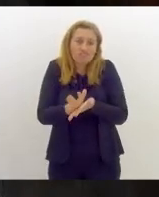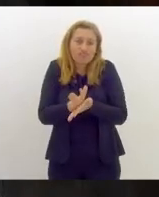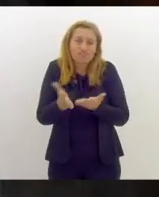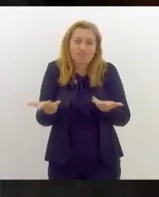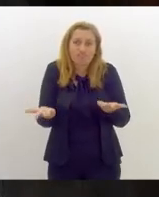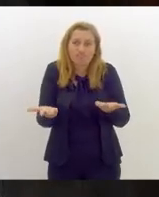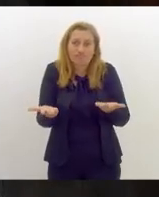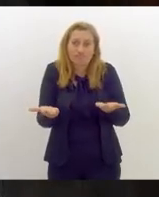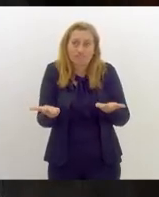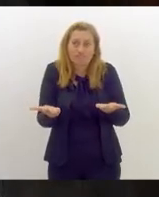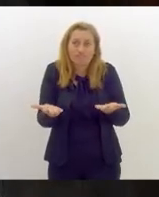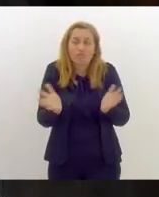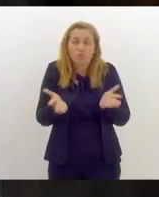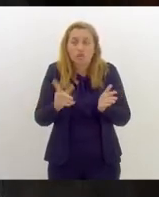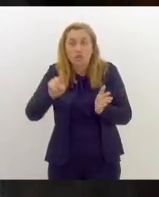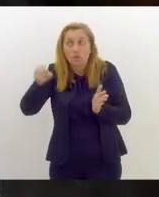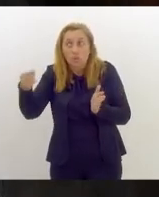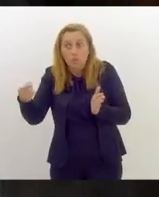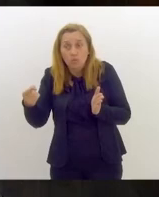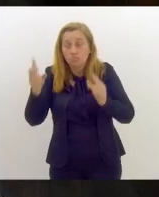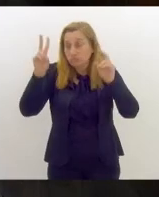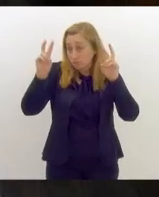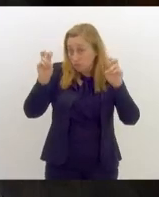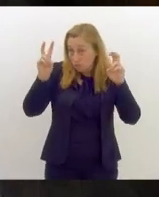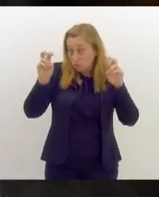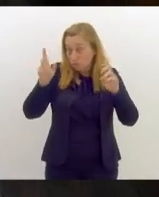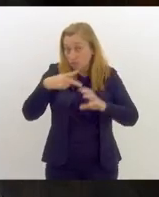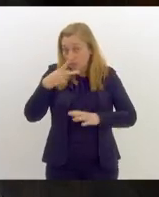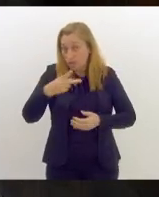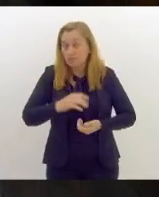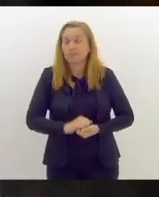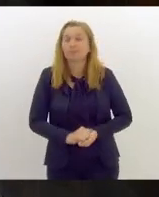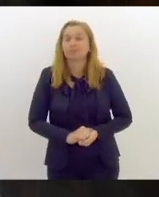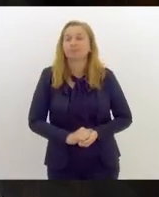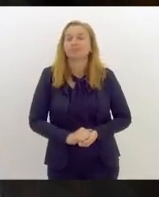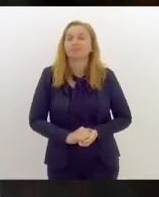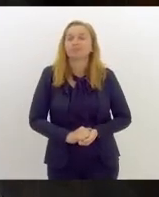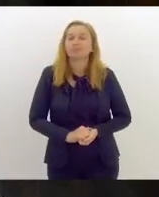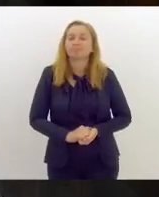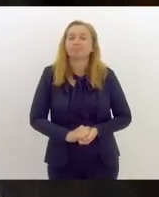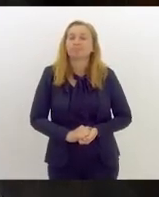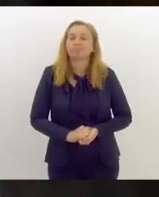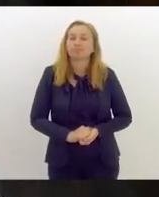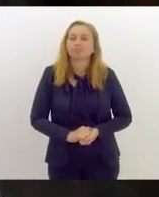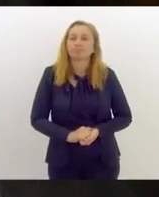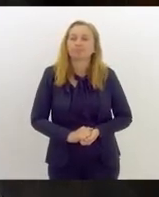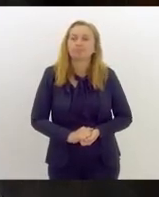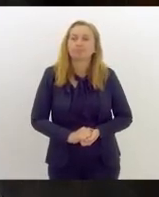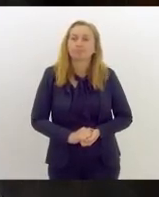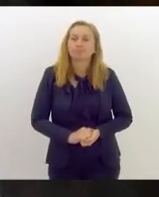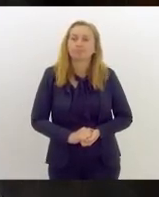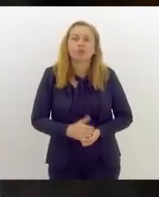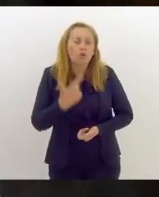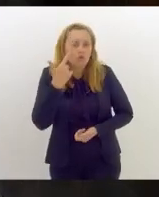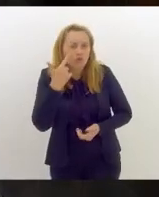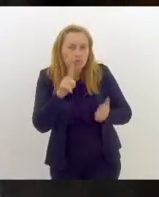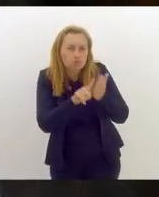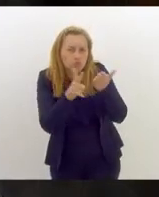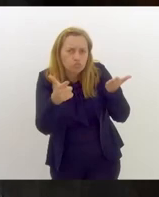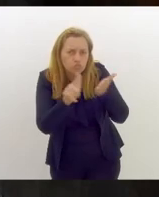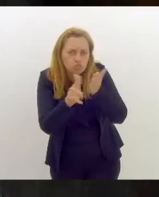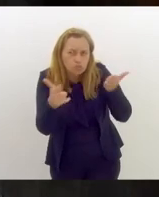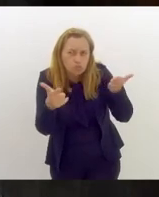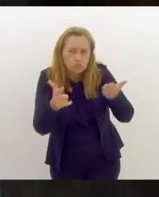eu queria trazer agora outros dados numéricos senhora verificou nos jornais